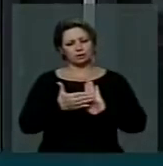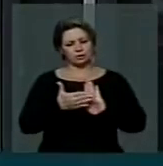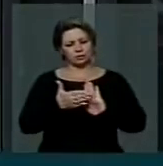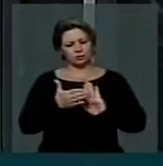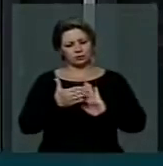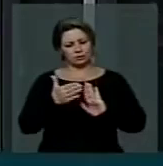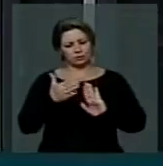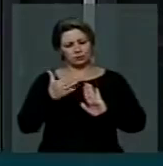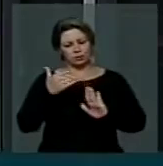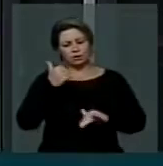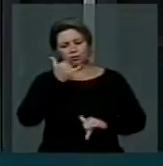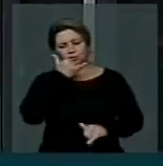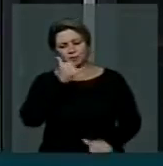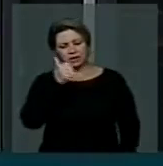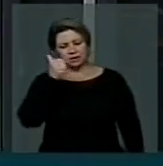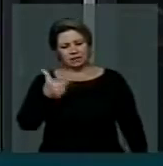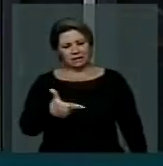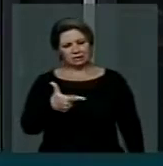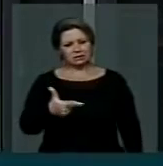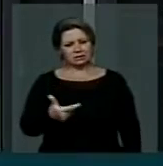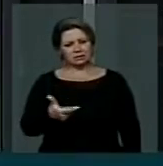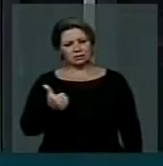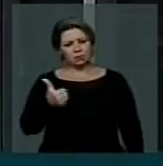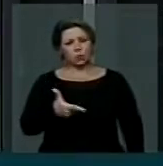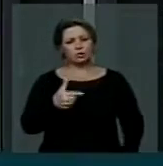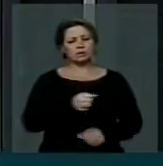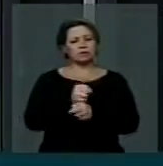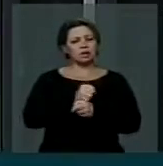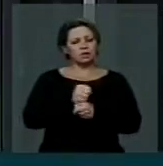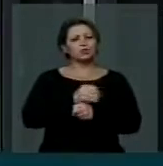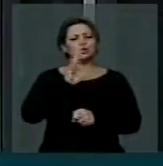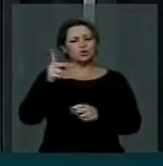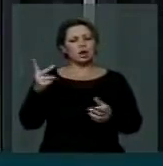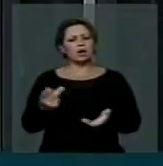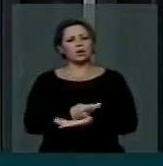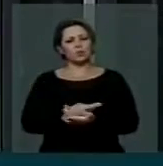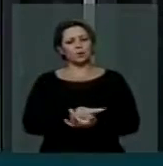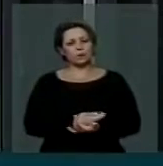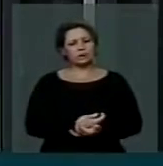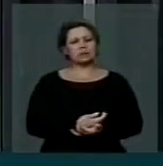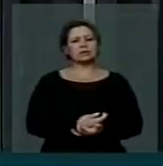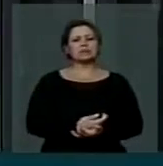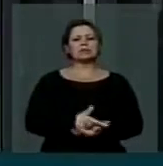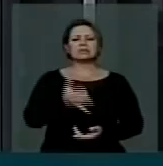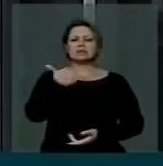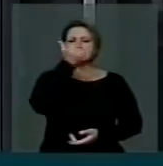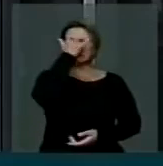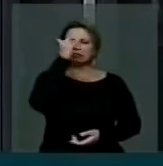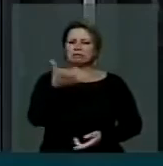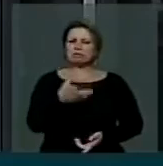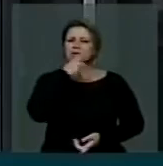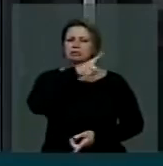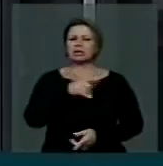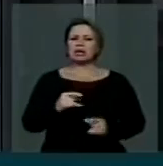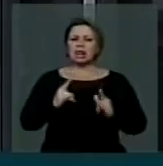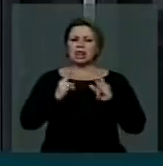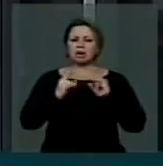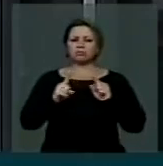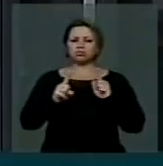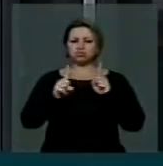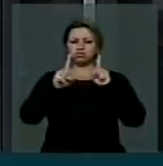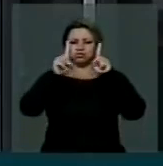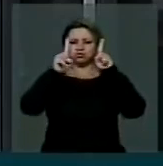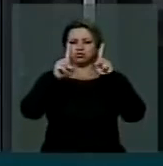ataque terrorista a alvos americanos no trágico 11 de setembro e a